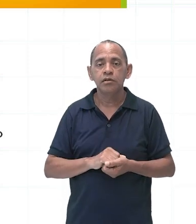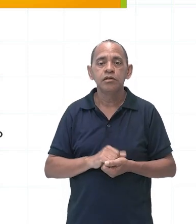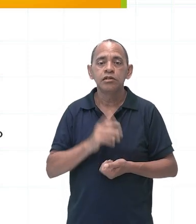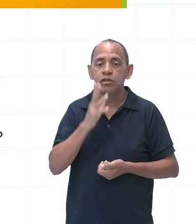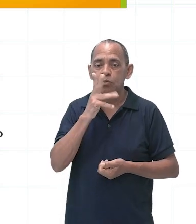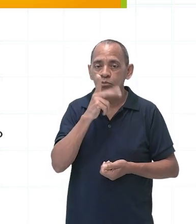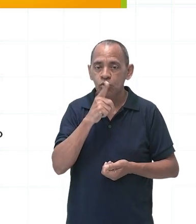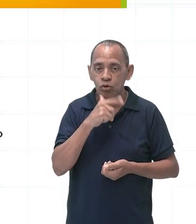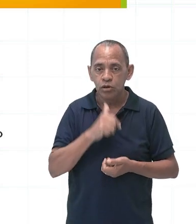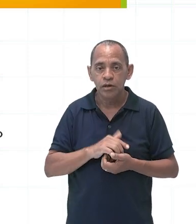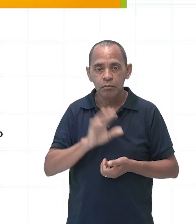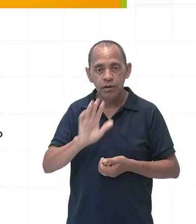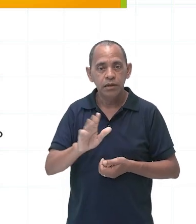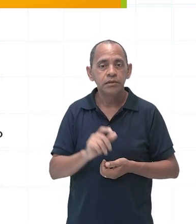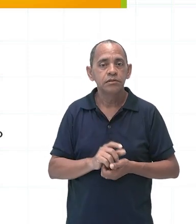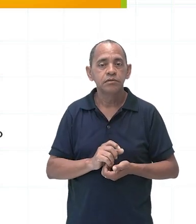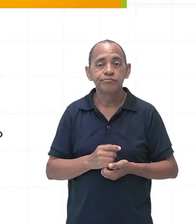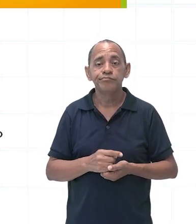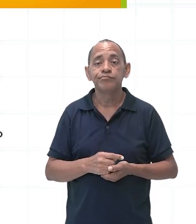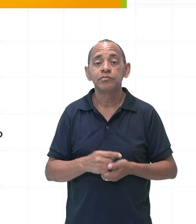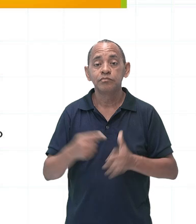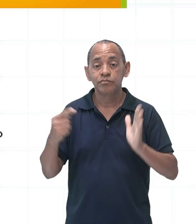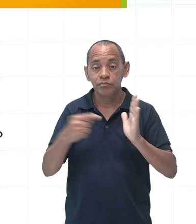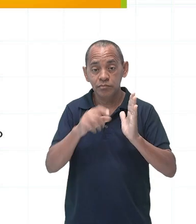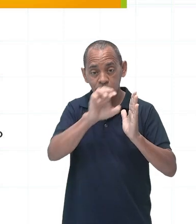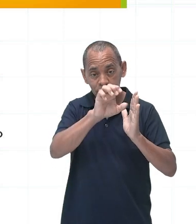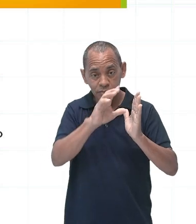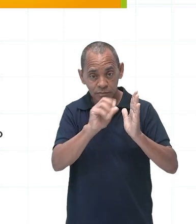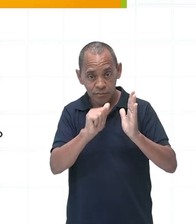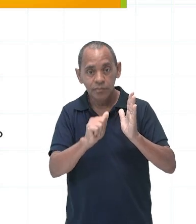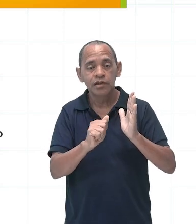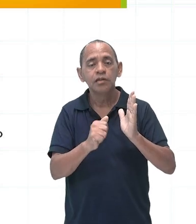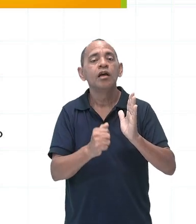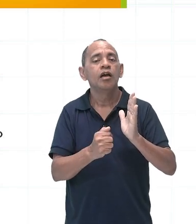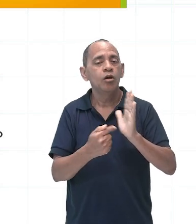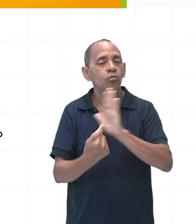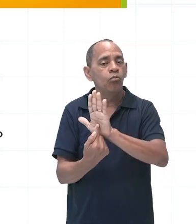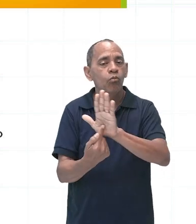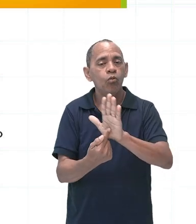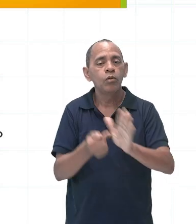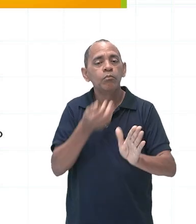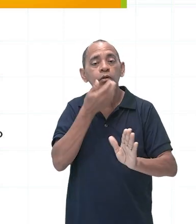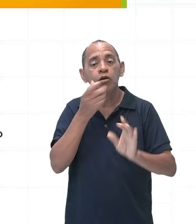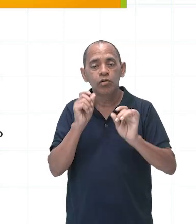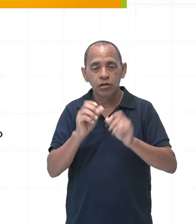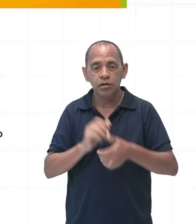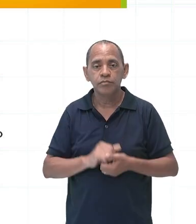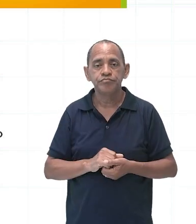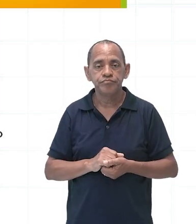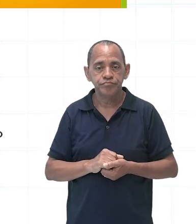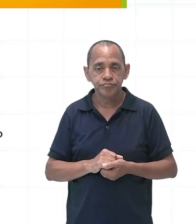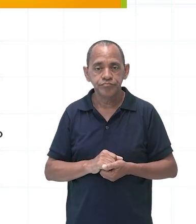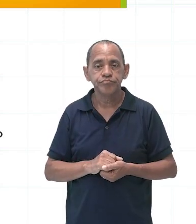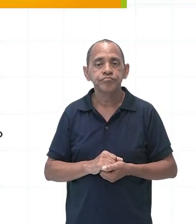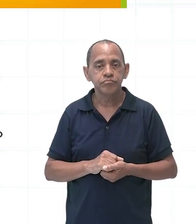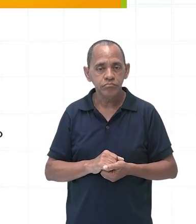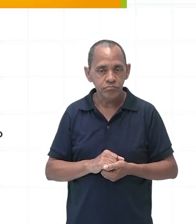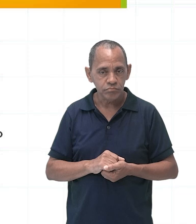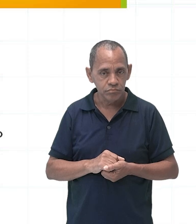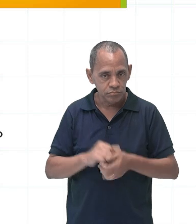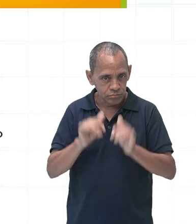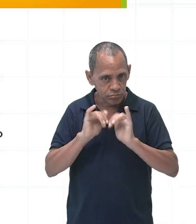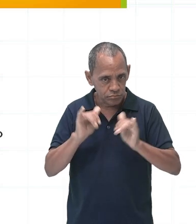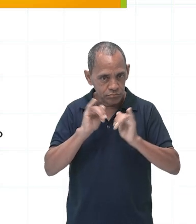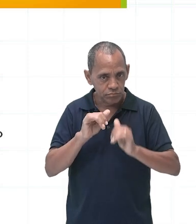como é um texto legal, a demarcação é feita para fins de melhor definir, né, de melhor direcionar